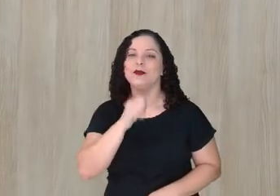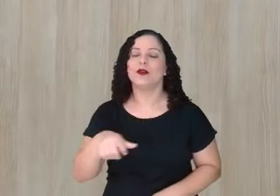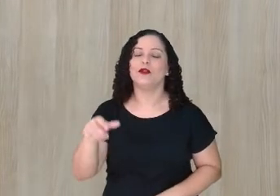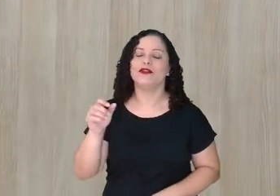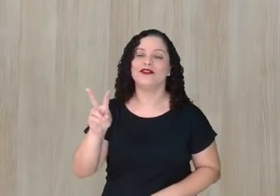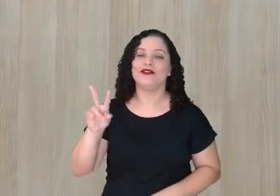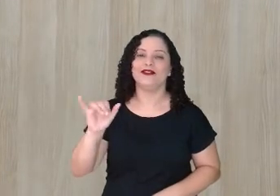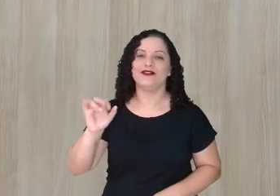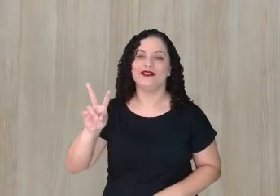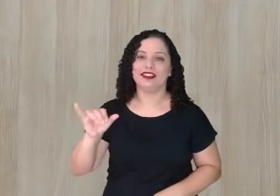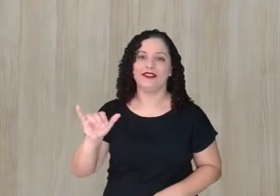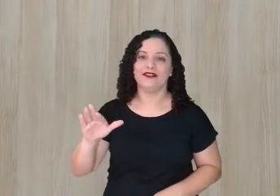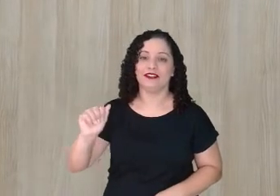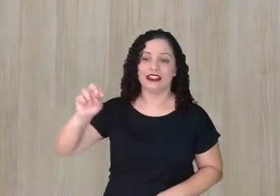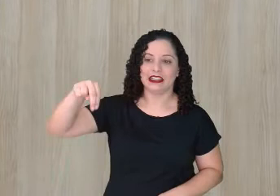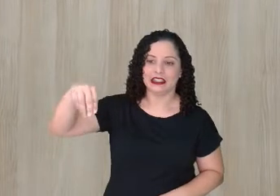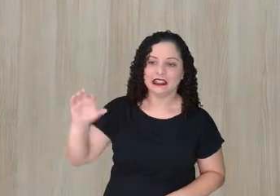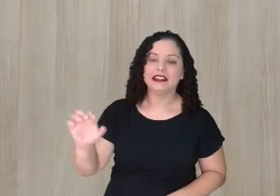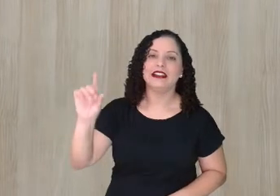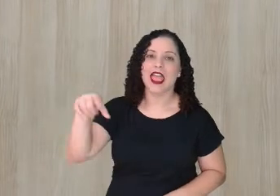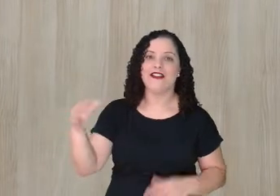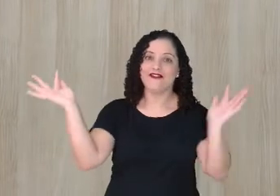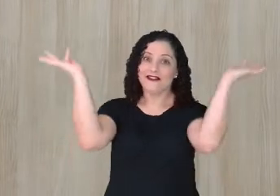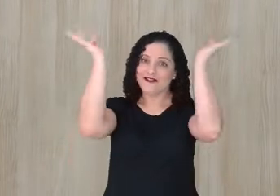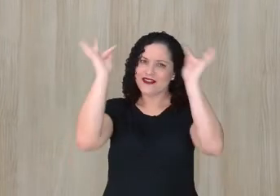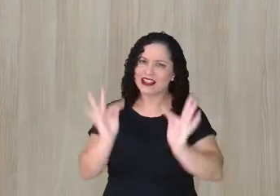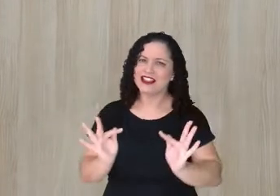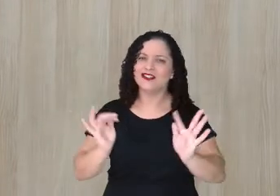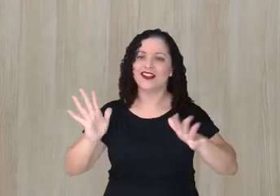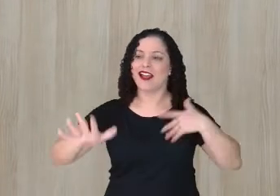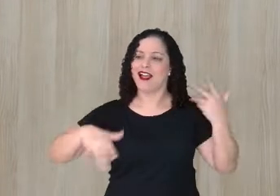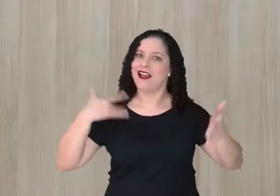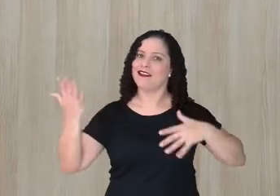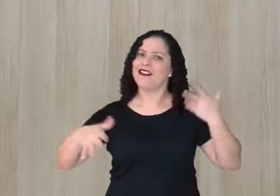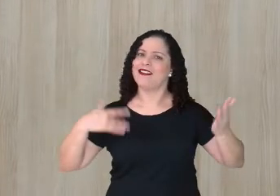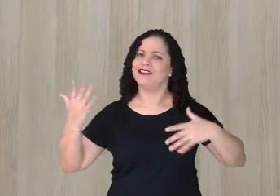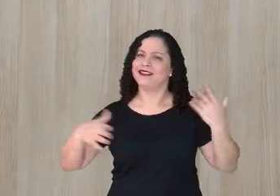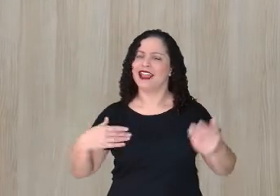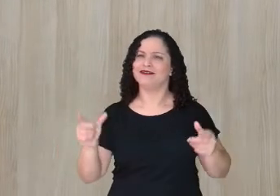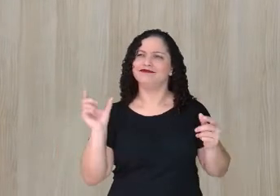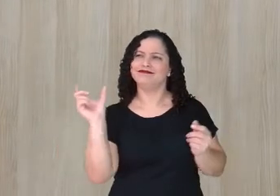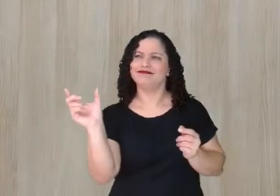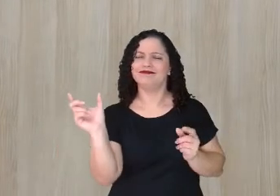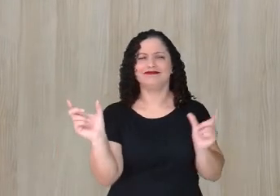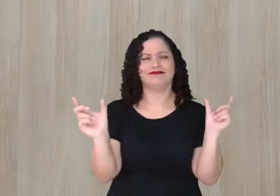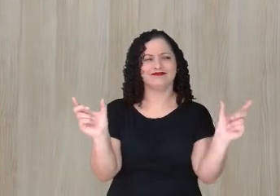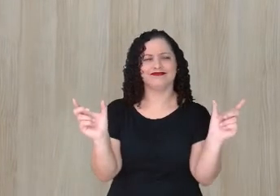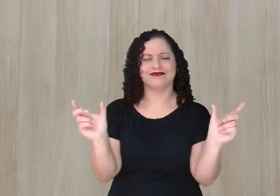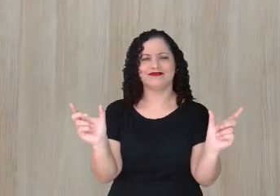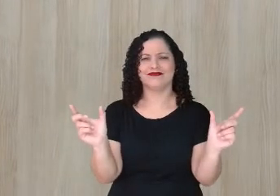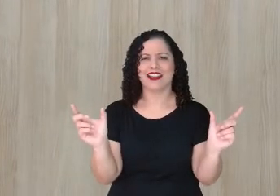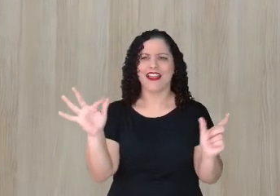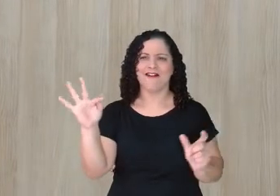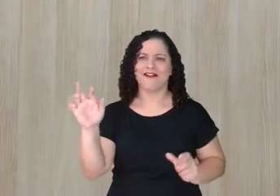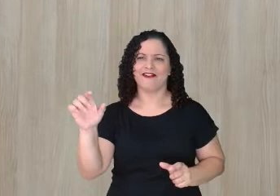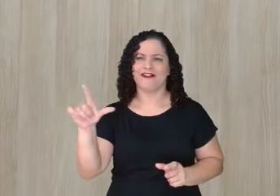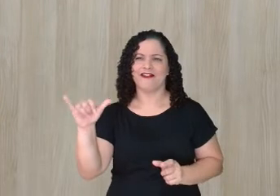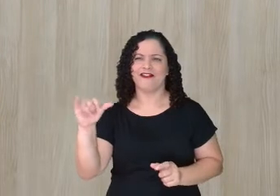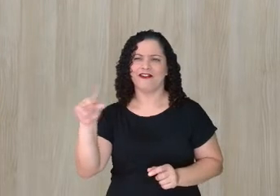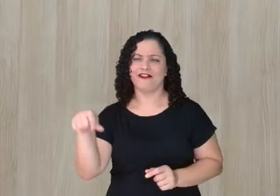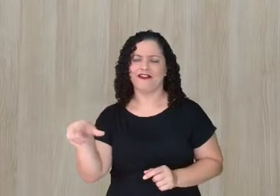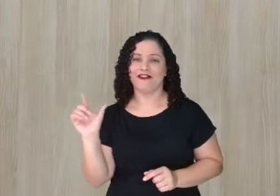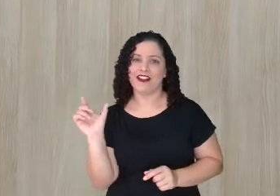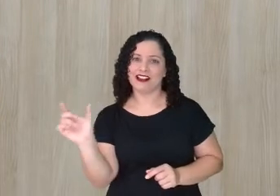está alegre, não é? Sinônimo de feliz, sinônimo alegre, sinônimo de feliz. Então, é